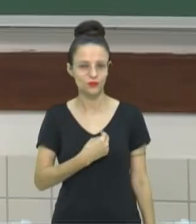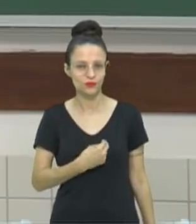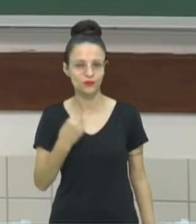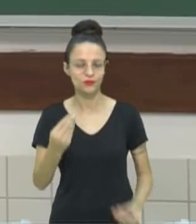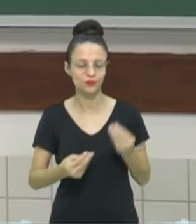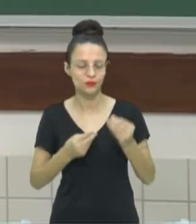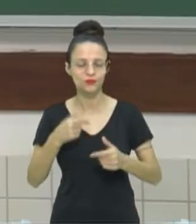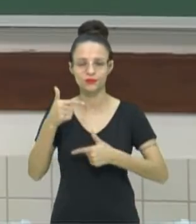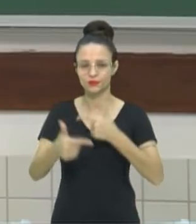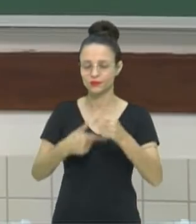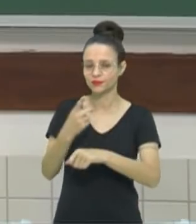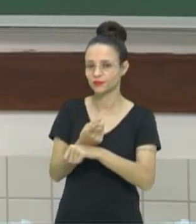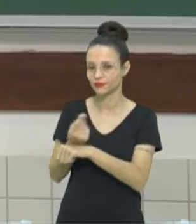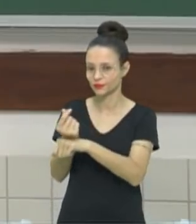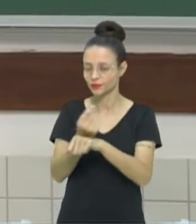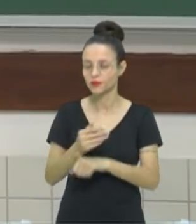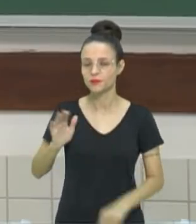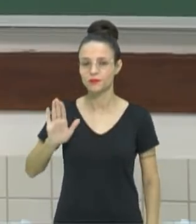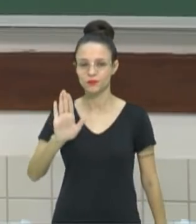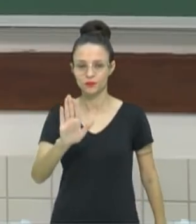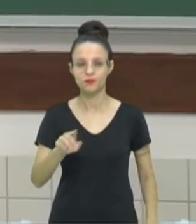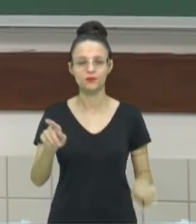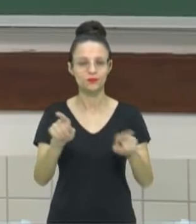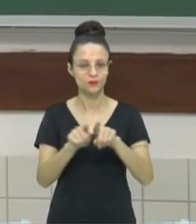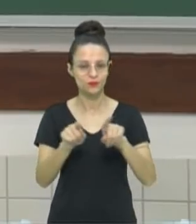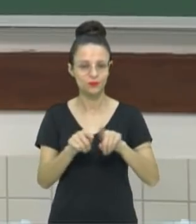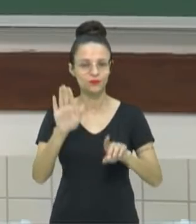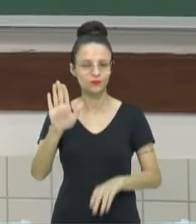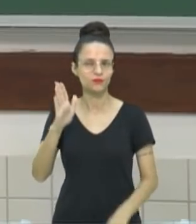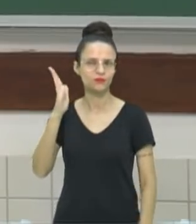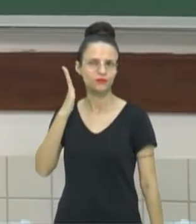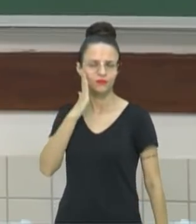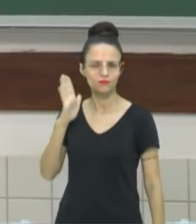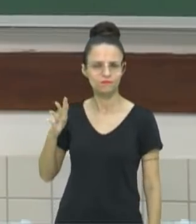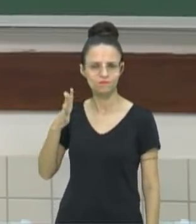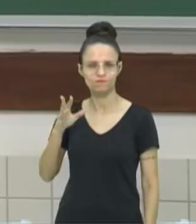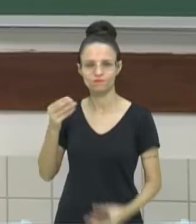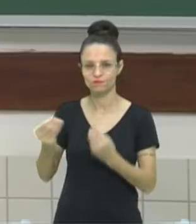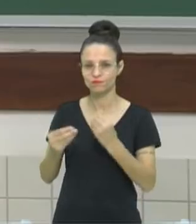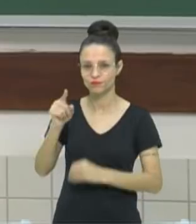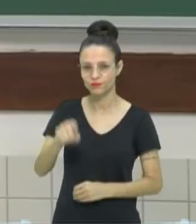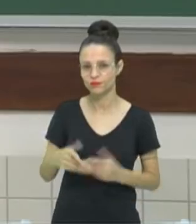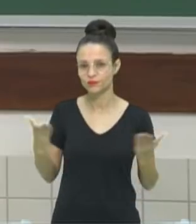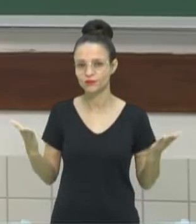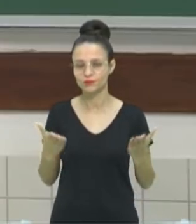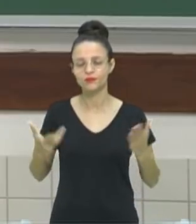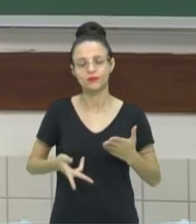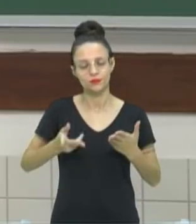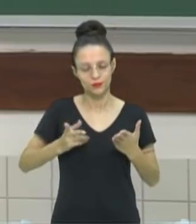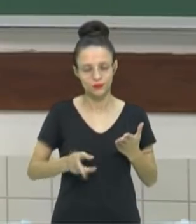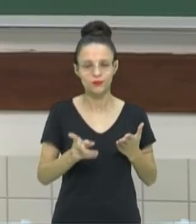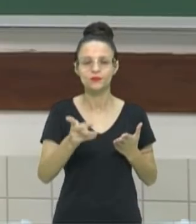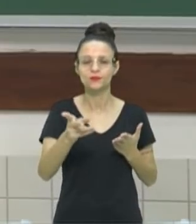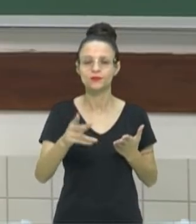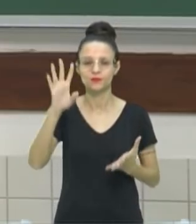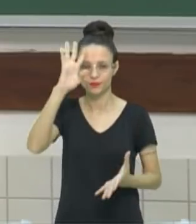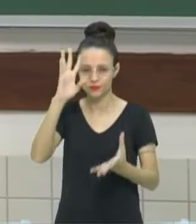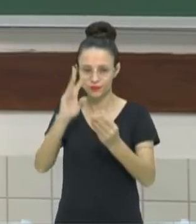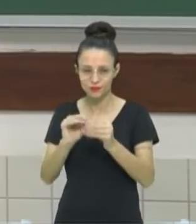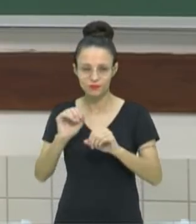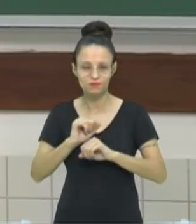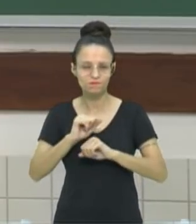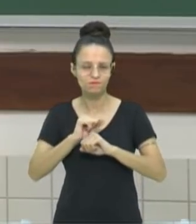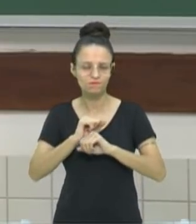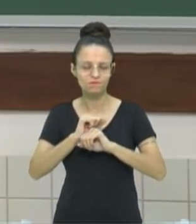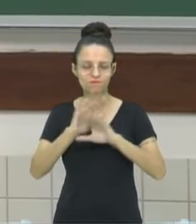das atividades econômicas. Mas já temos uma ideia dessas atividades. E hoje a gente vai dar sequência ali, entendendo um pouquinho